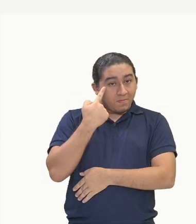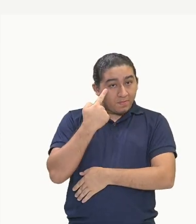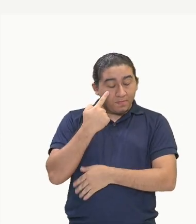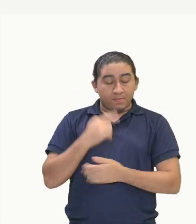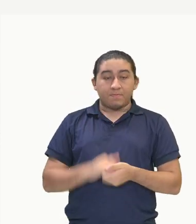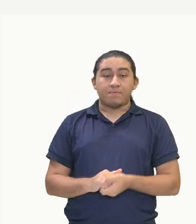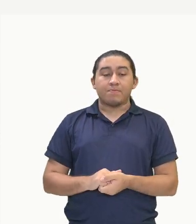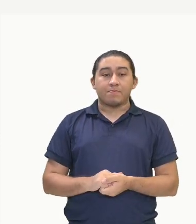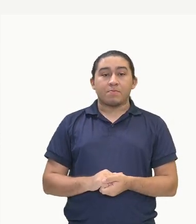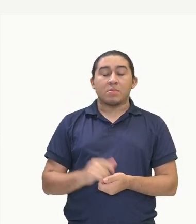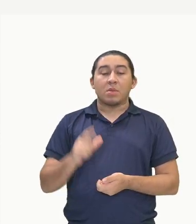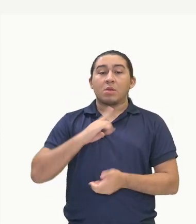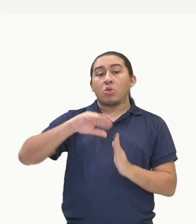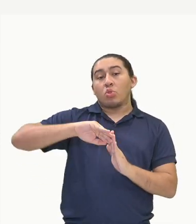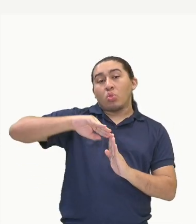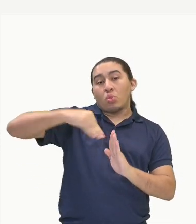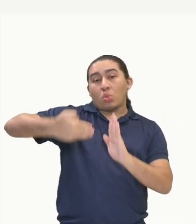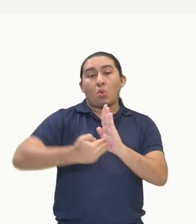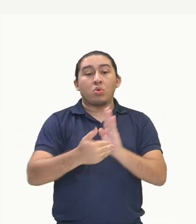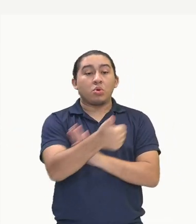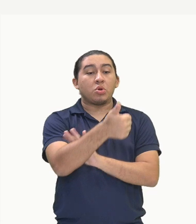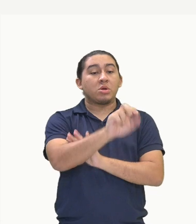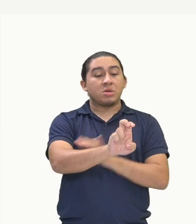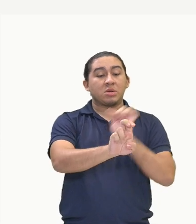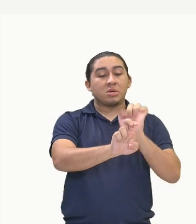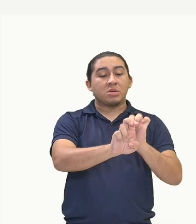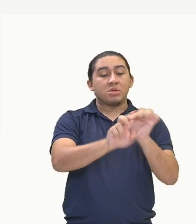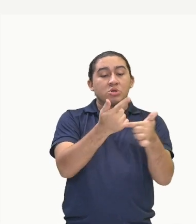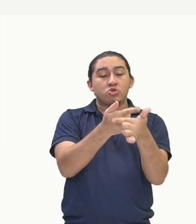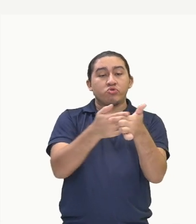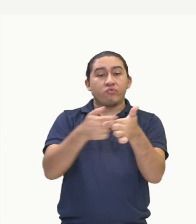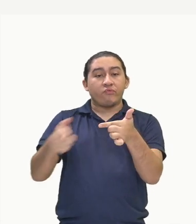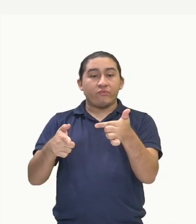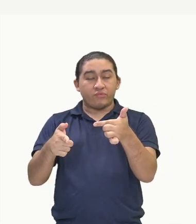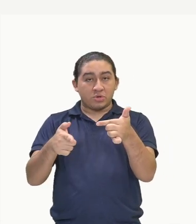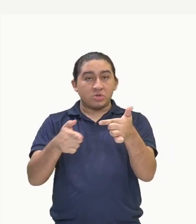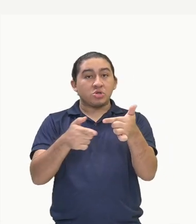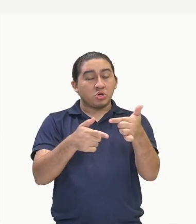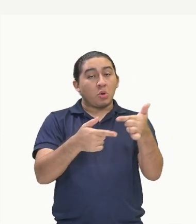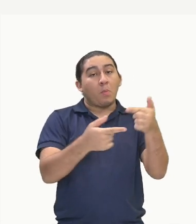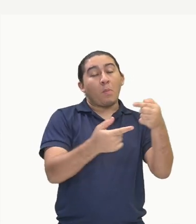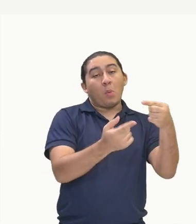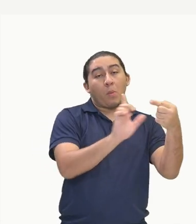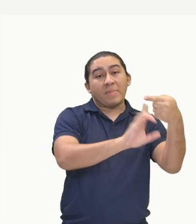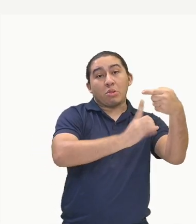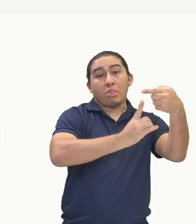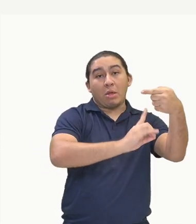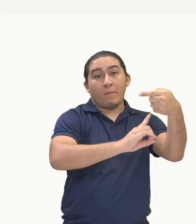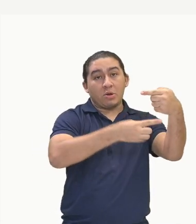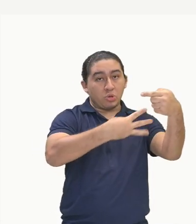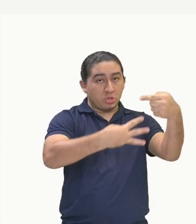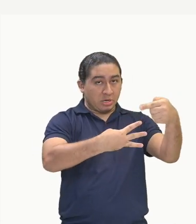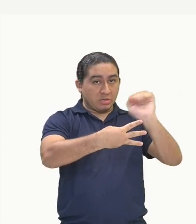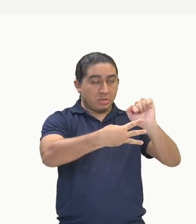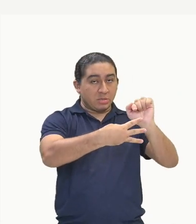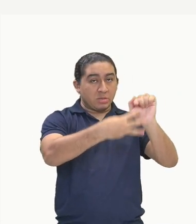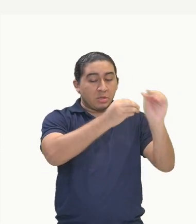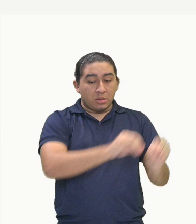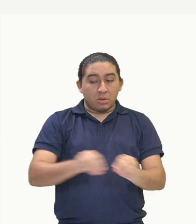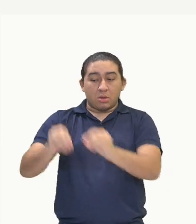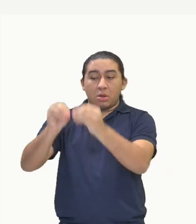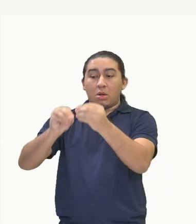Pega o todo, que é 15, divide pelo denominador, certo? E o resultado